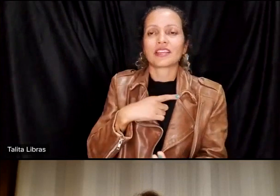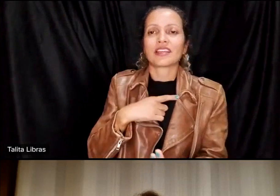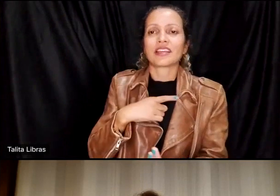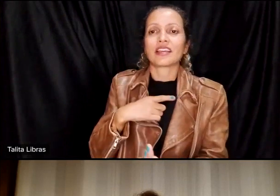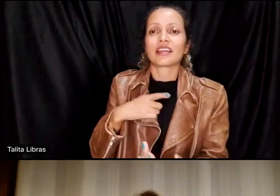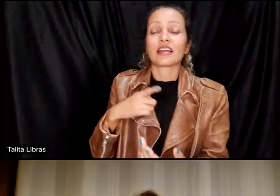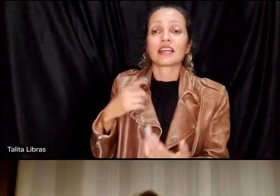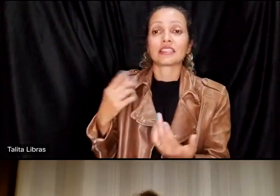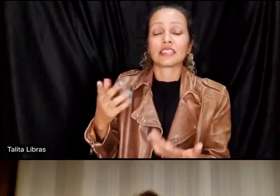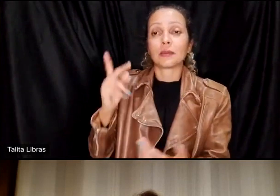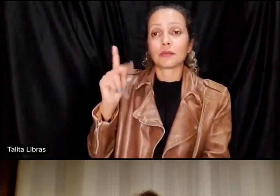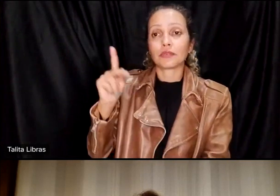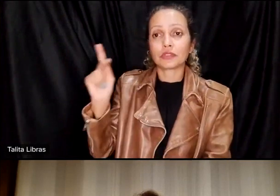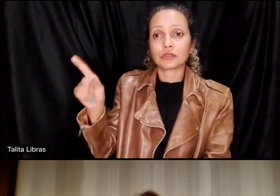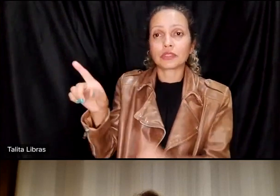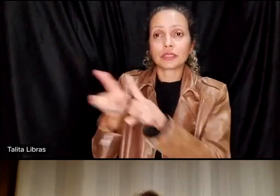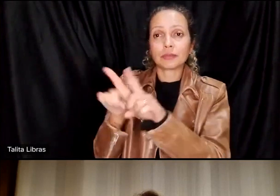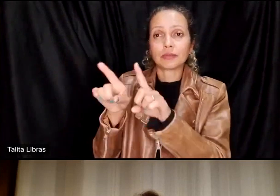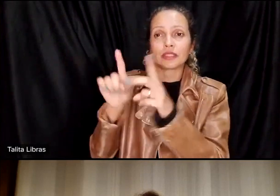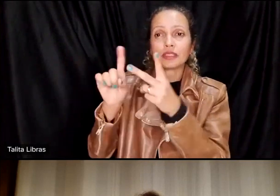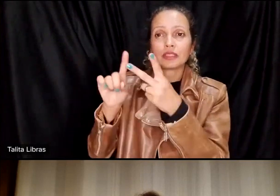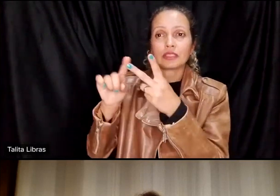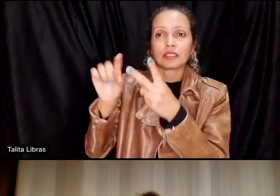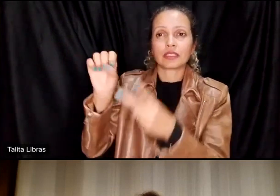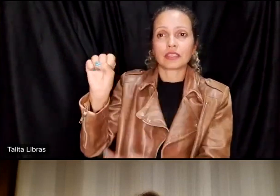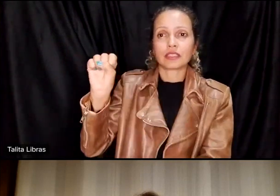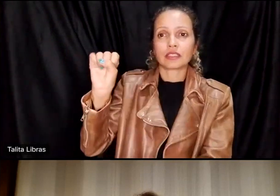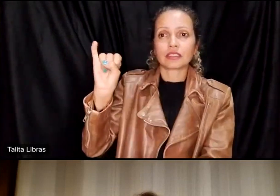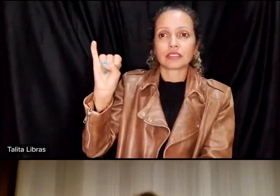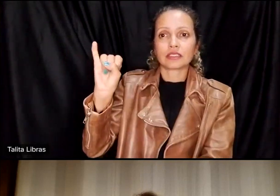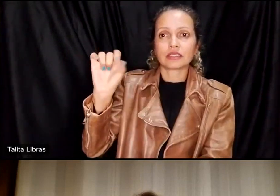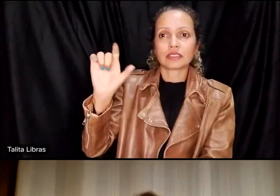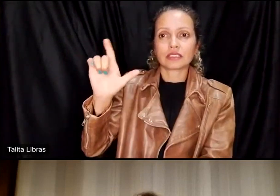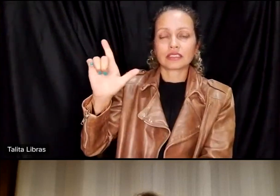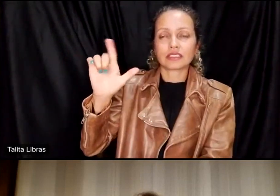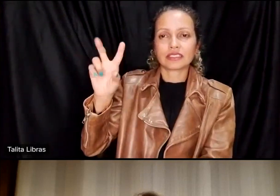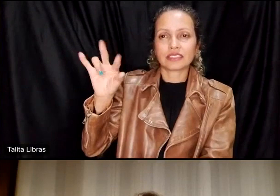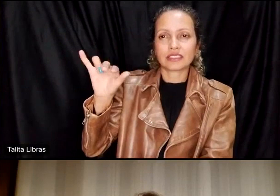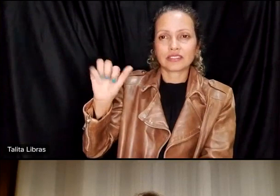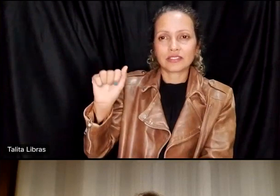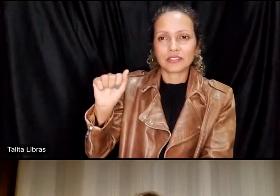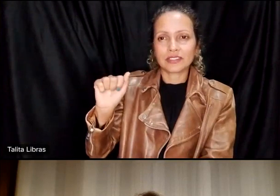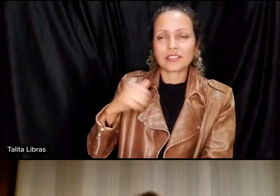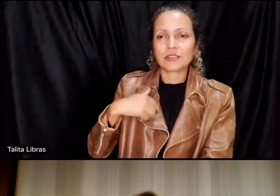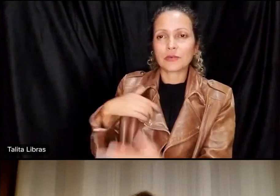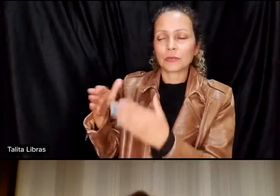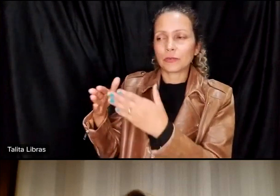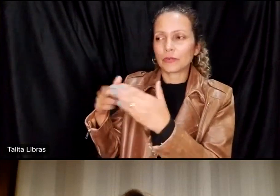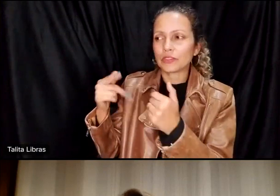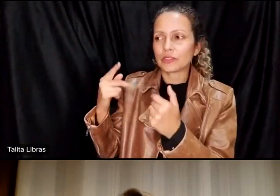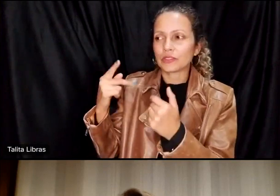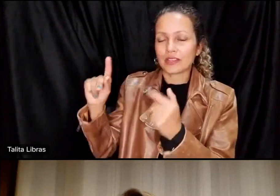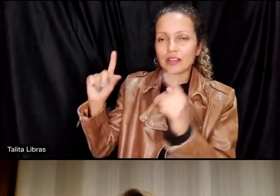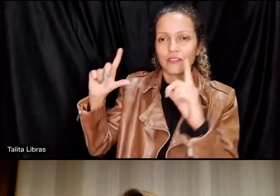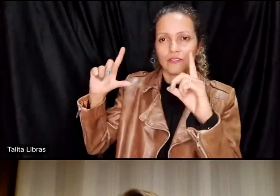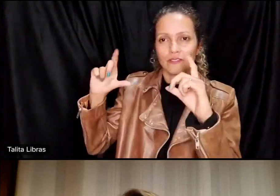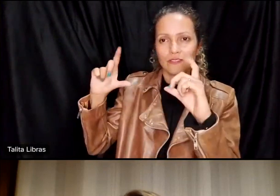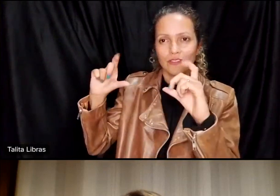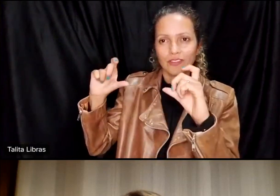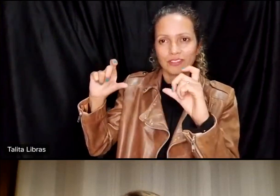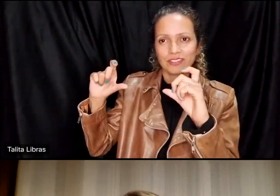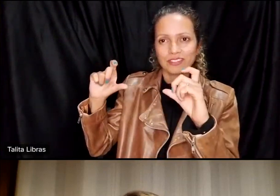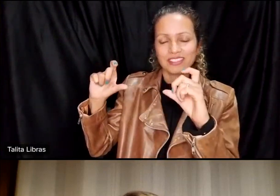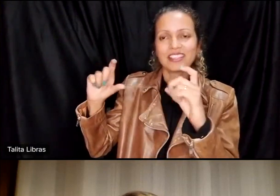professora Silvia, ela, eu pedi uma foto dela pra colocar na dissertação e ela mandou uma foto na